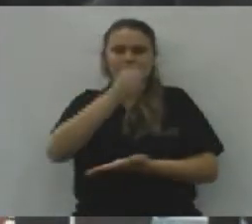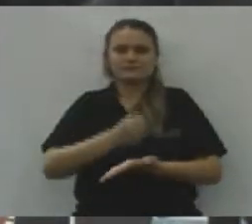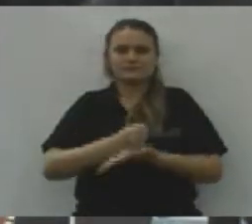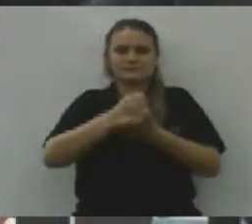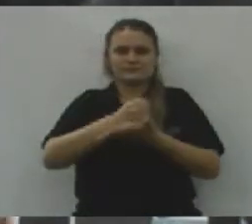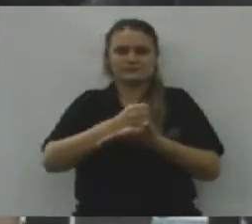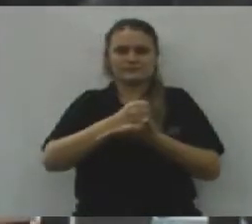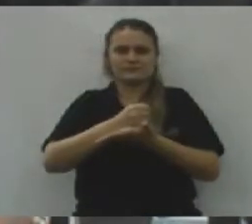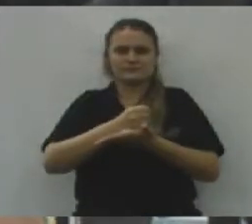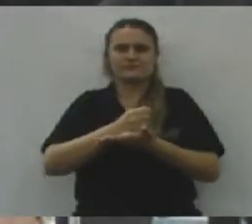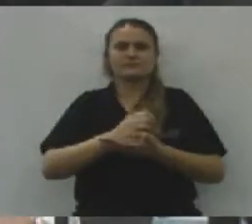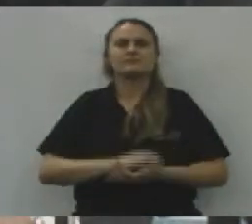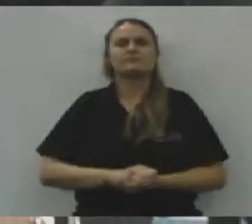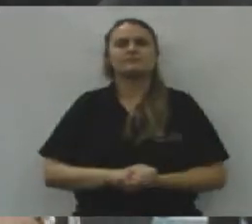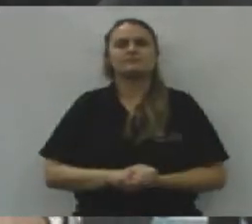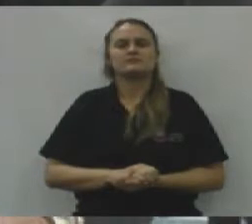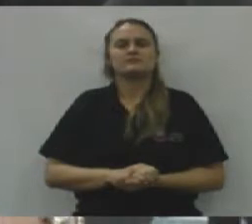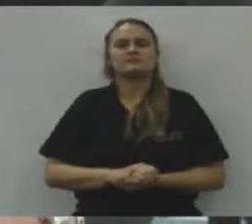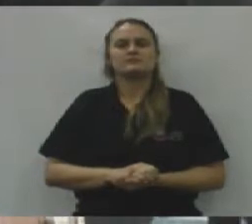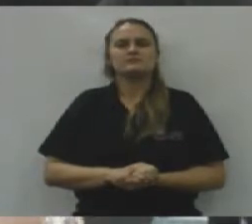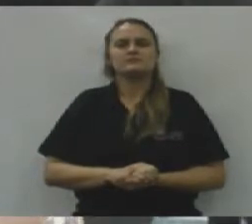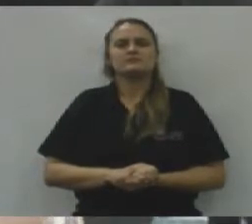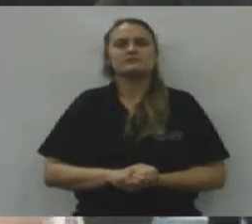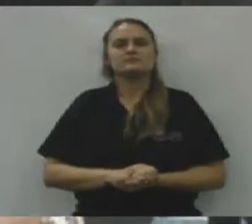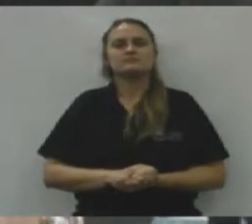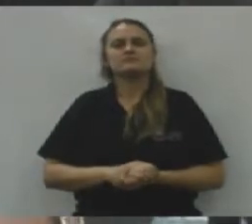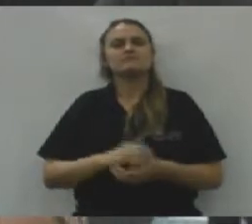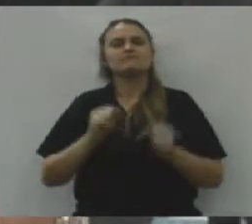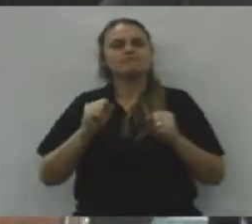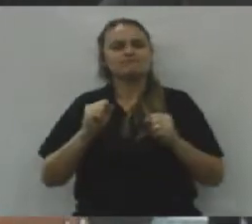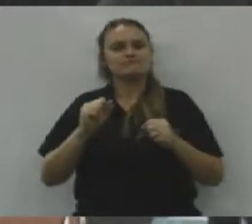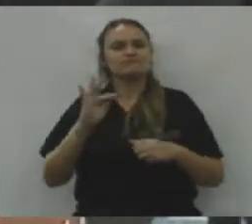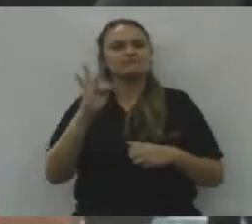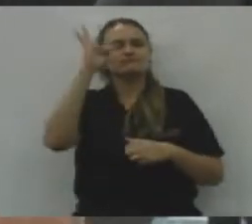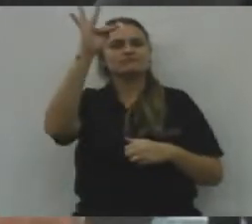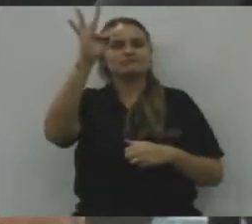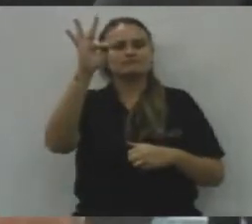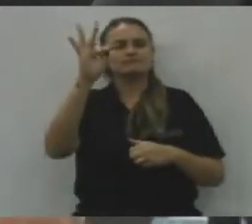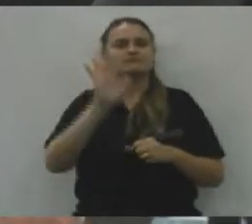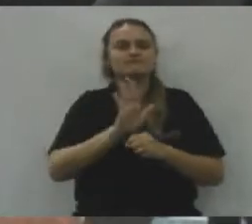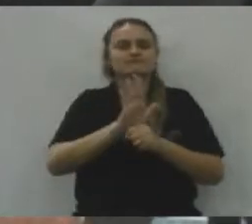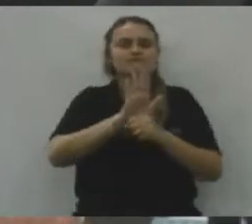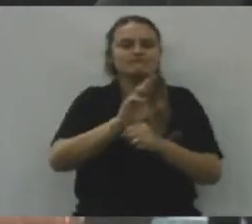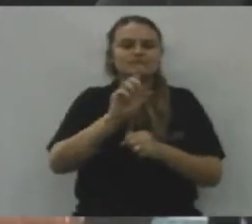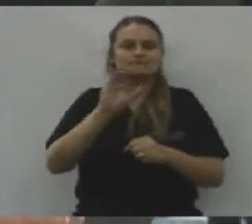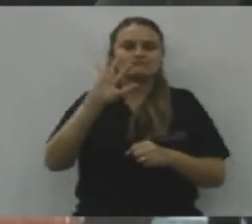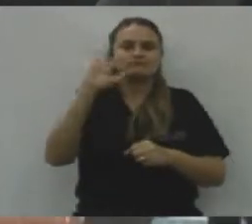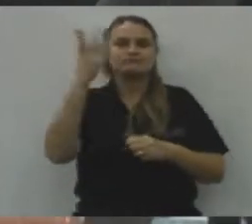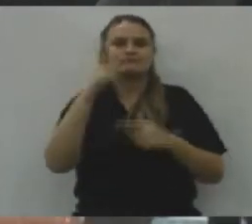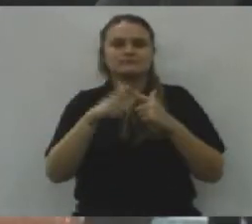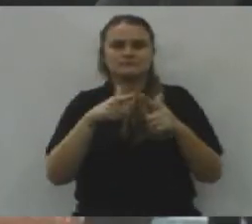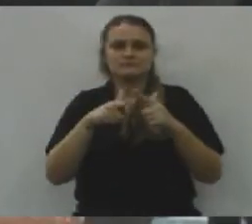profissionais da área de educação, podendo assim salvar vidas e